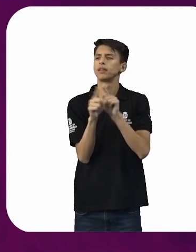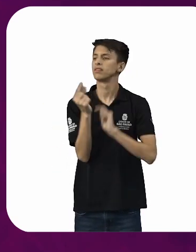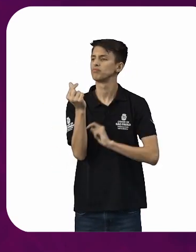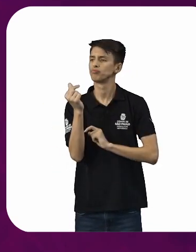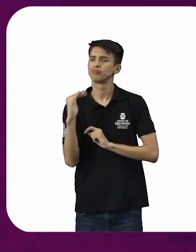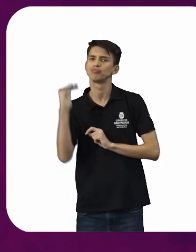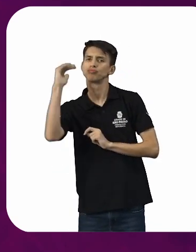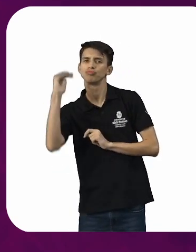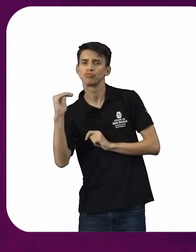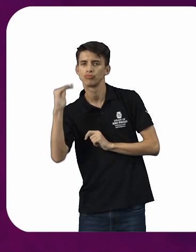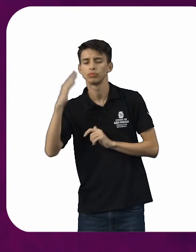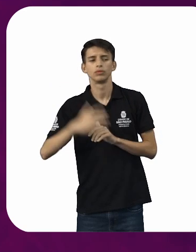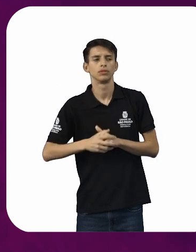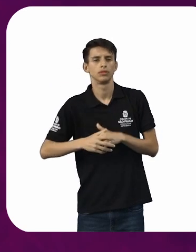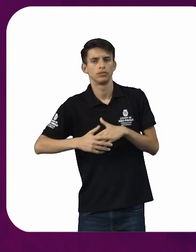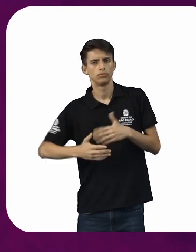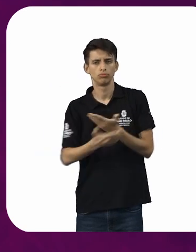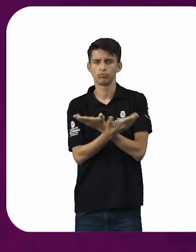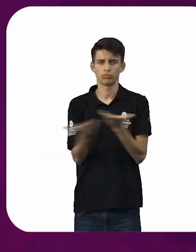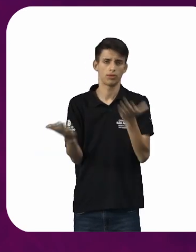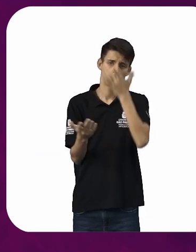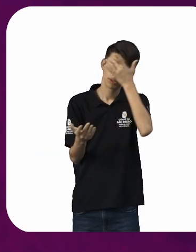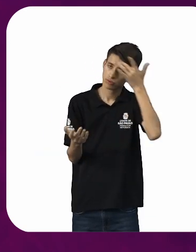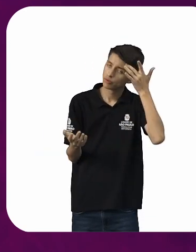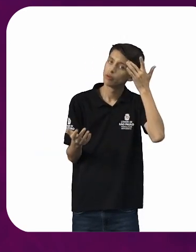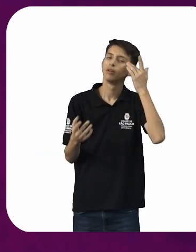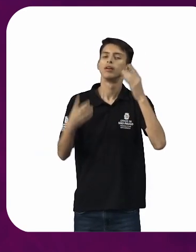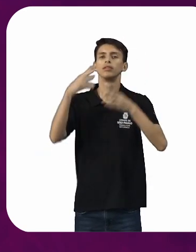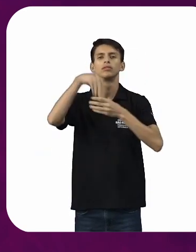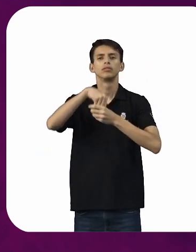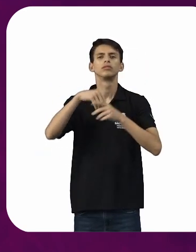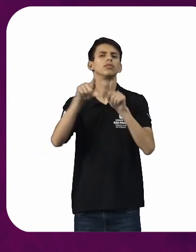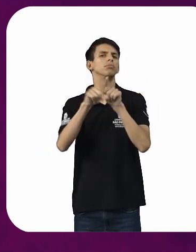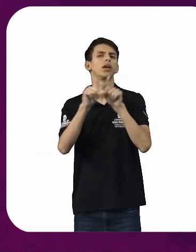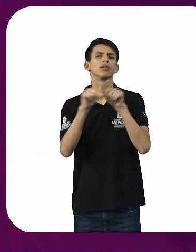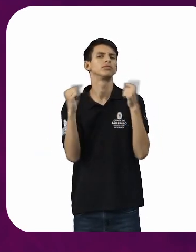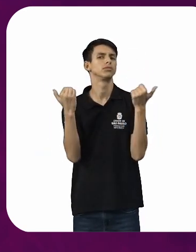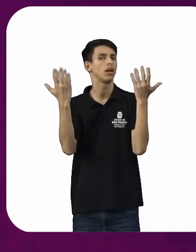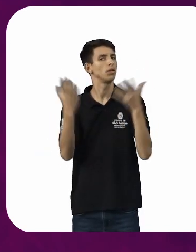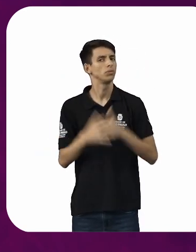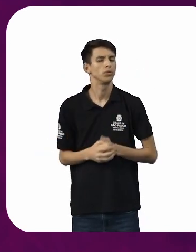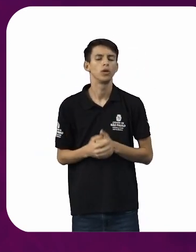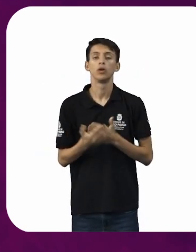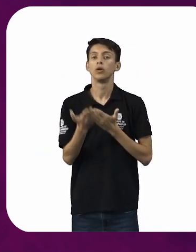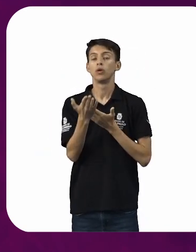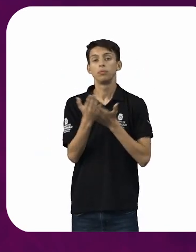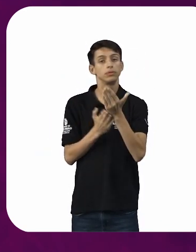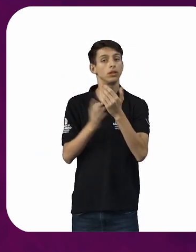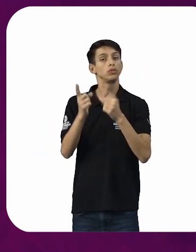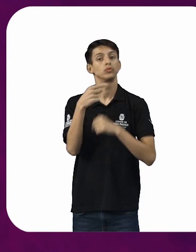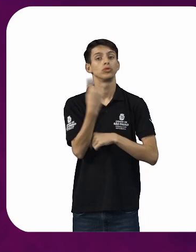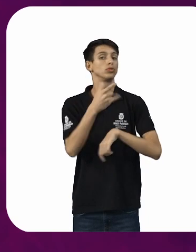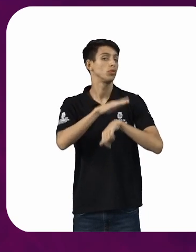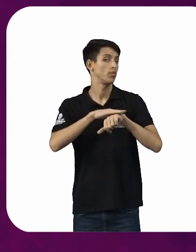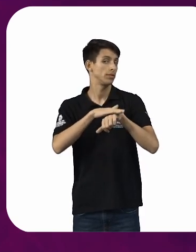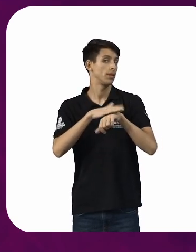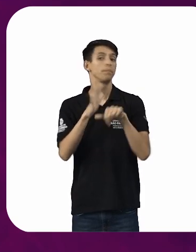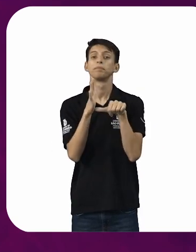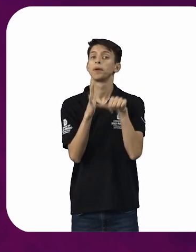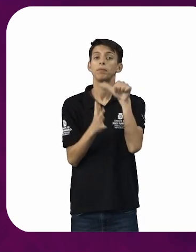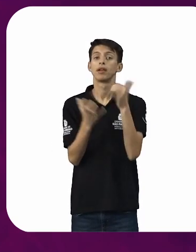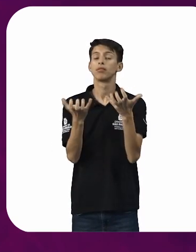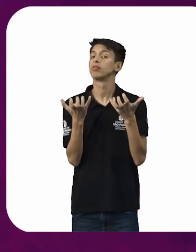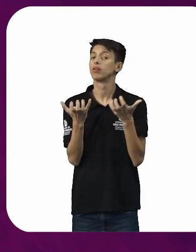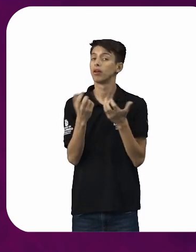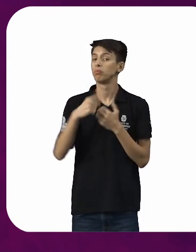Conscientização tanto do nosso público interno como do nosso público externo. E para começar essa nossa conversa, eu queria colocar a primeira pergunta para ambas